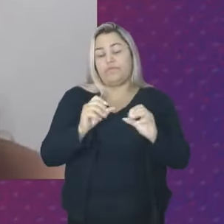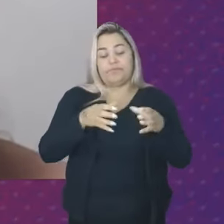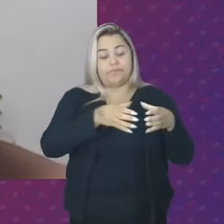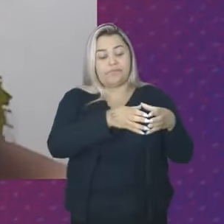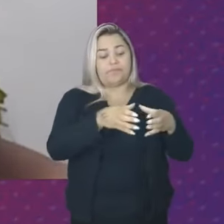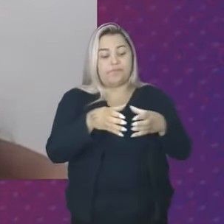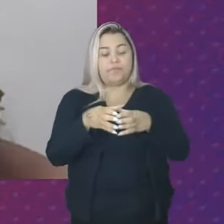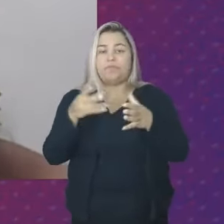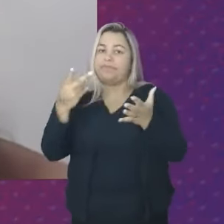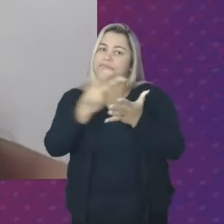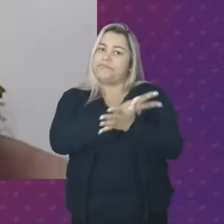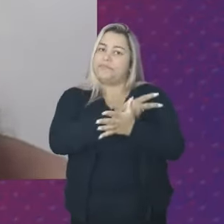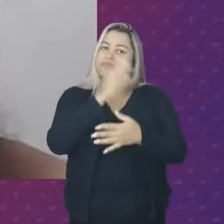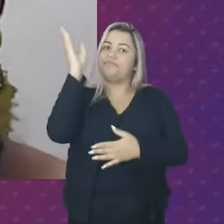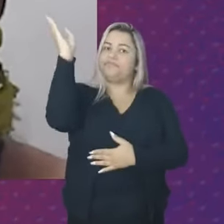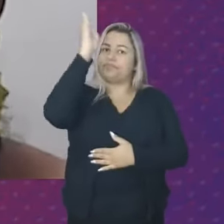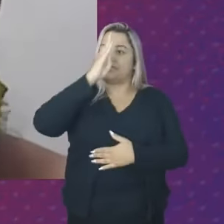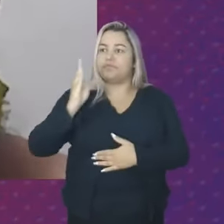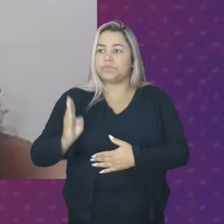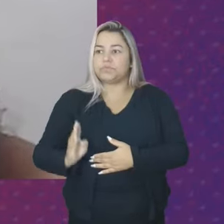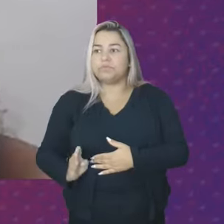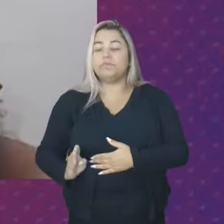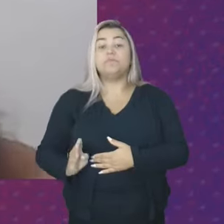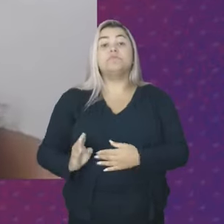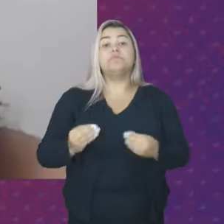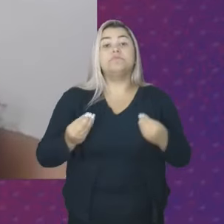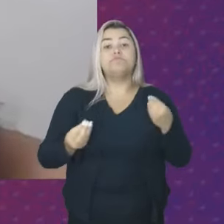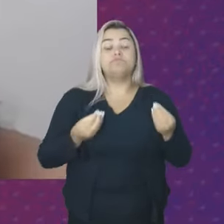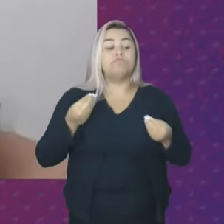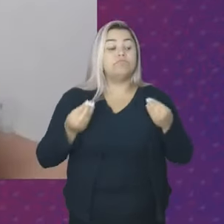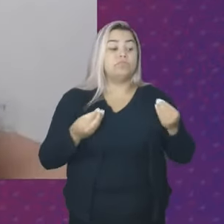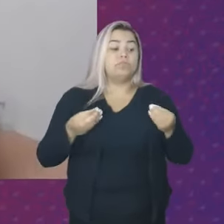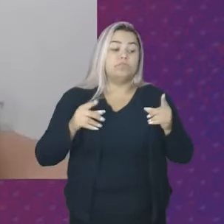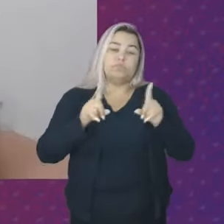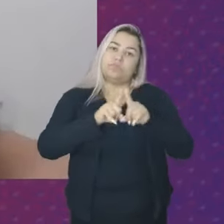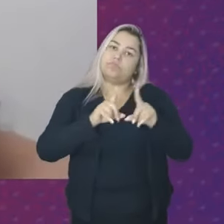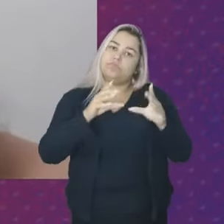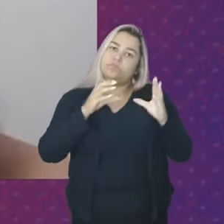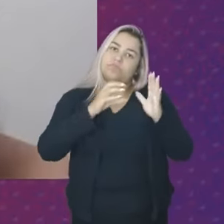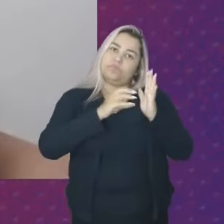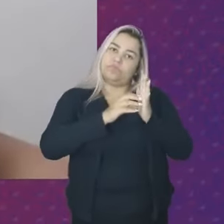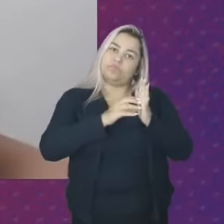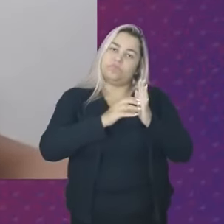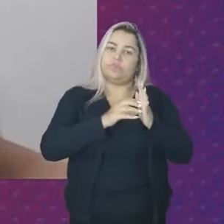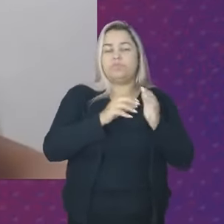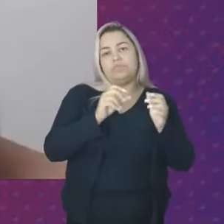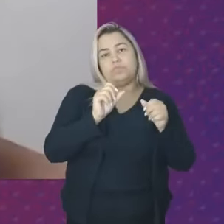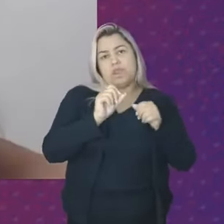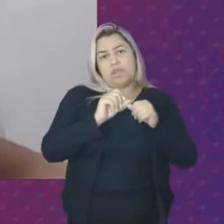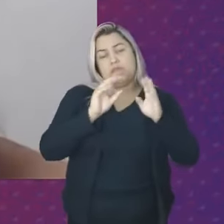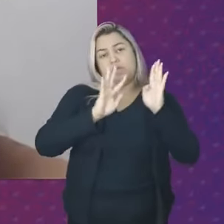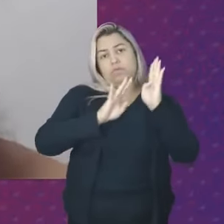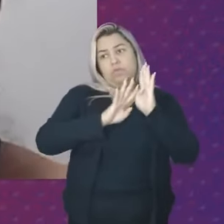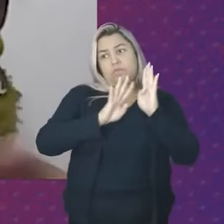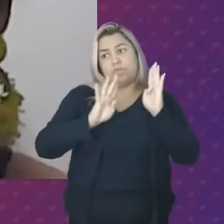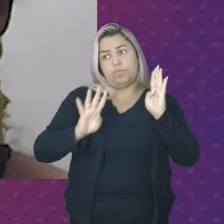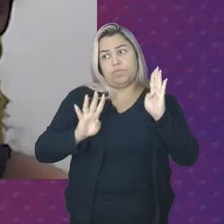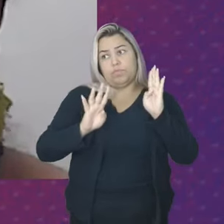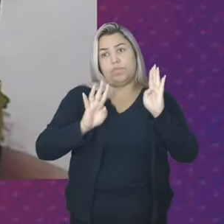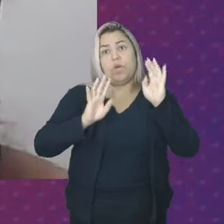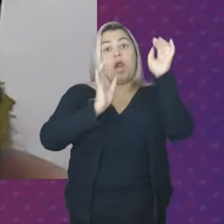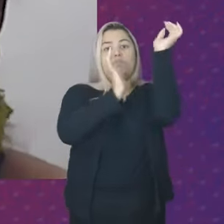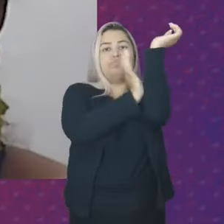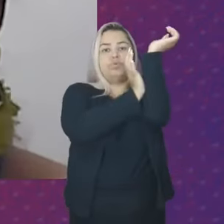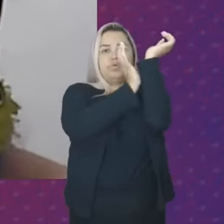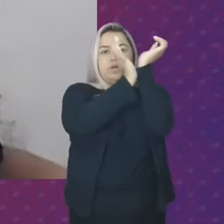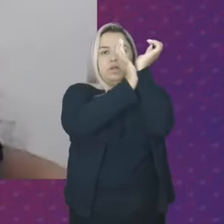coletivas estão surgindo pelo Brasil, mas é como se fosse uma co-candidata, mas ela fica com a parte burocrática da coisa, que é